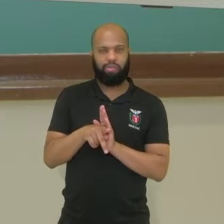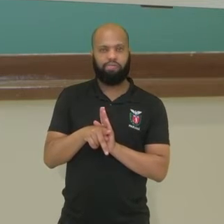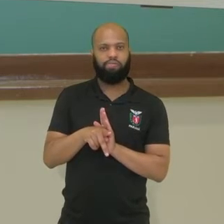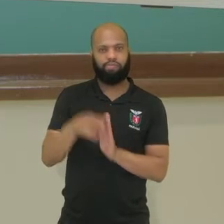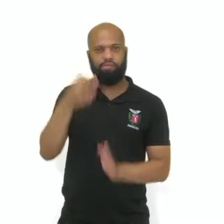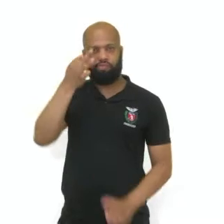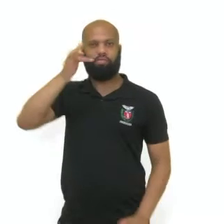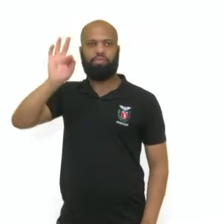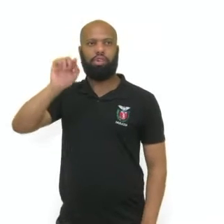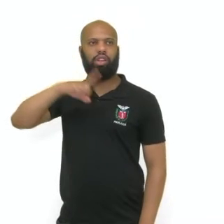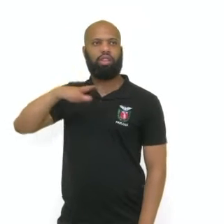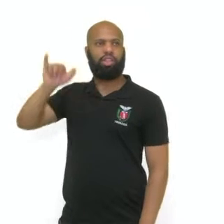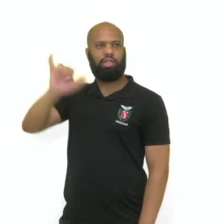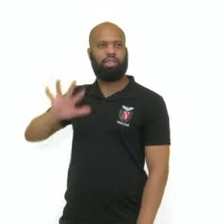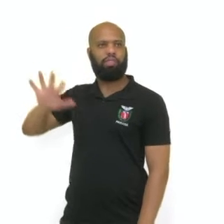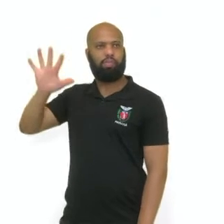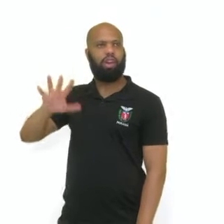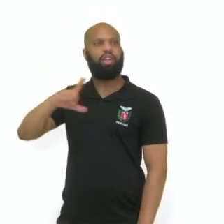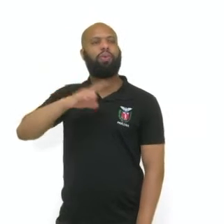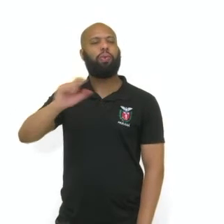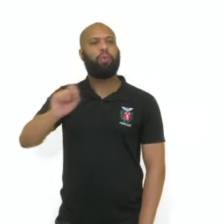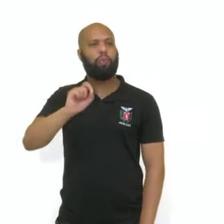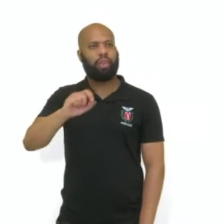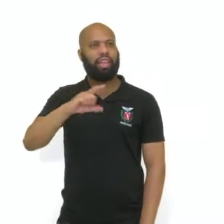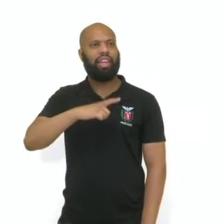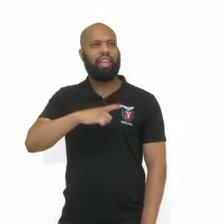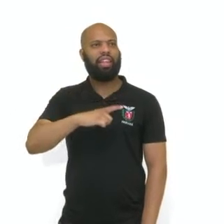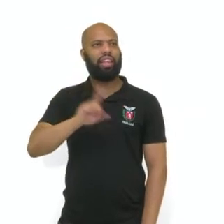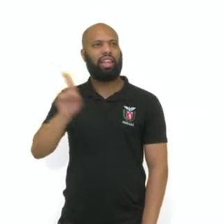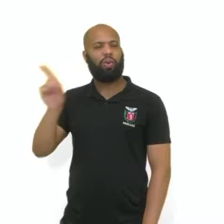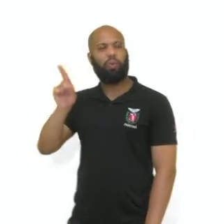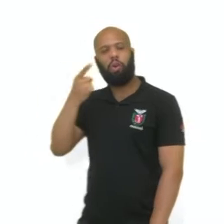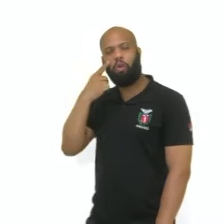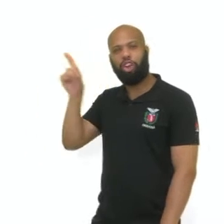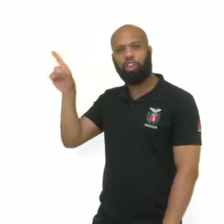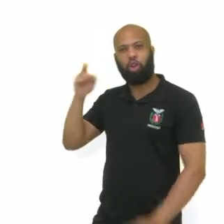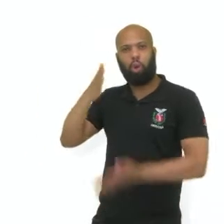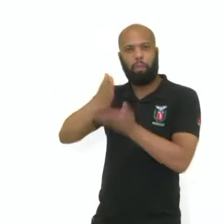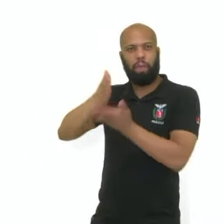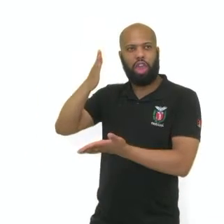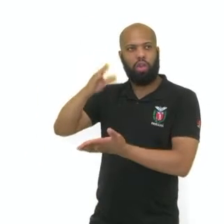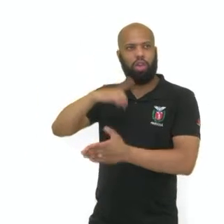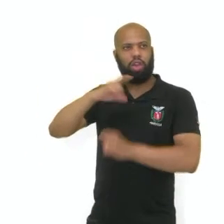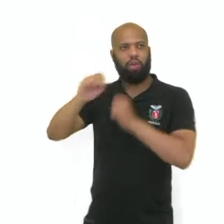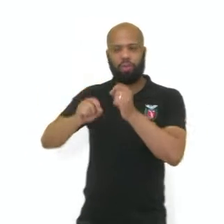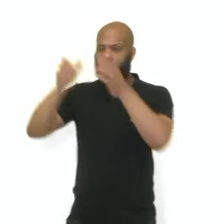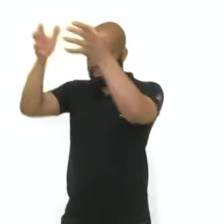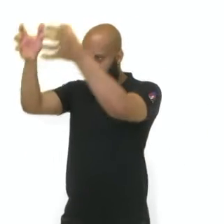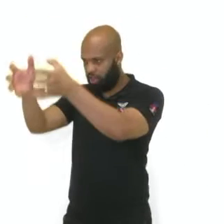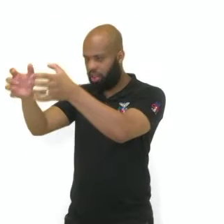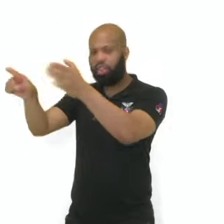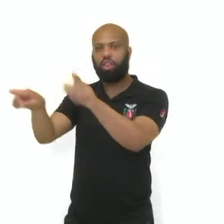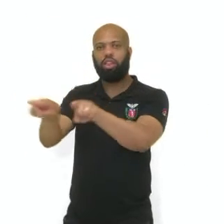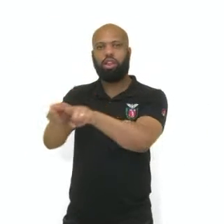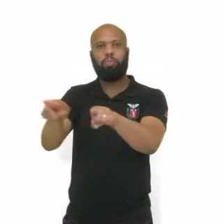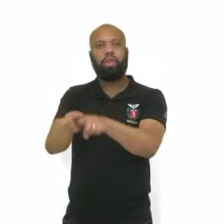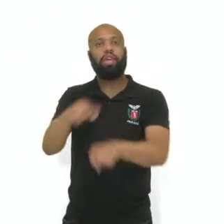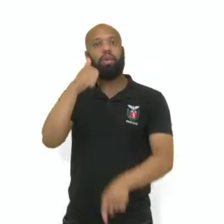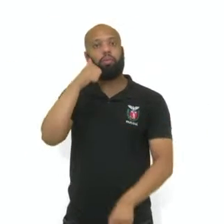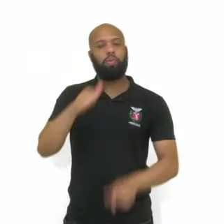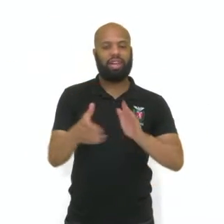da coroação de Napoleão Bonaparte, aqui ao centro da imagem, Napoleão coroando a sua esposa Josefine